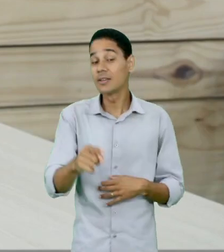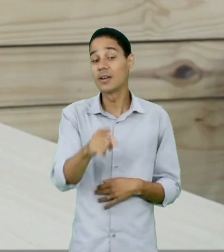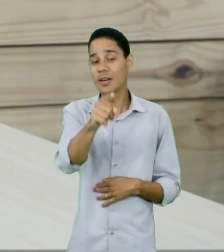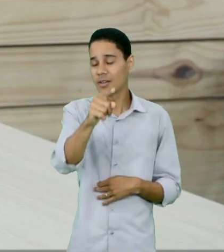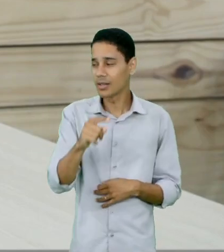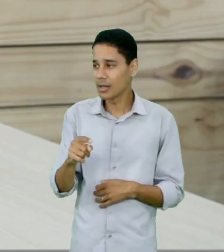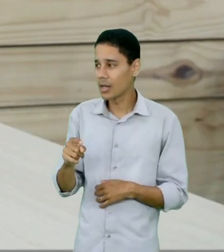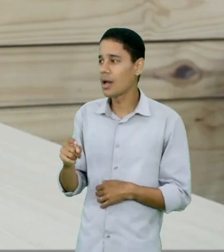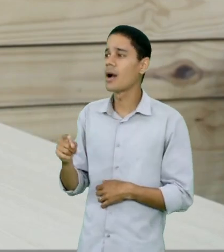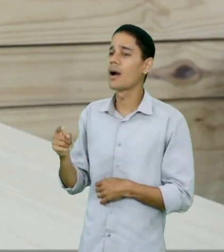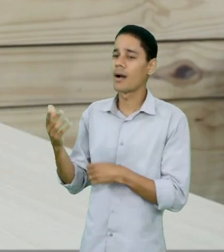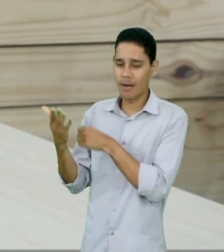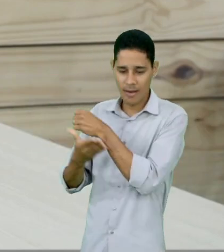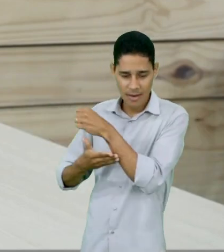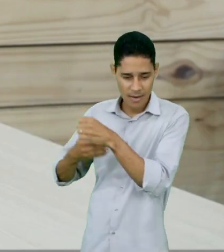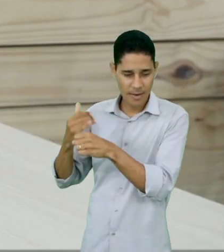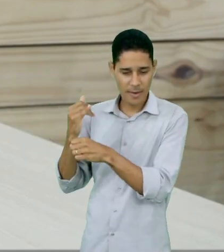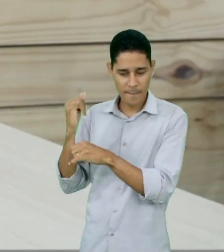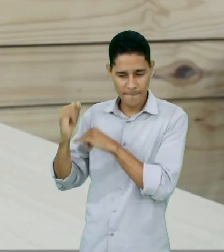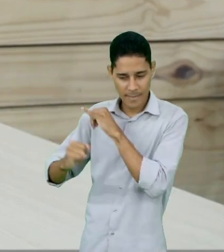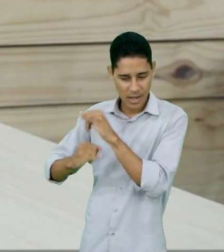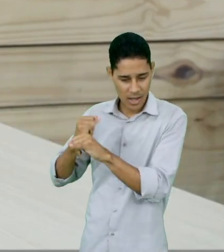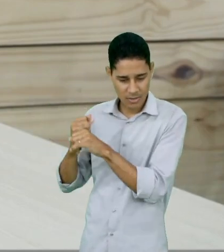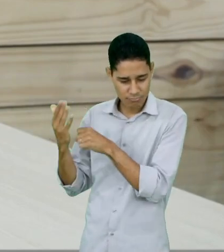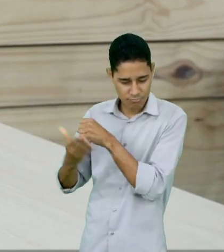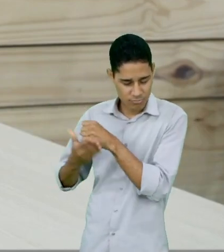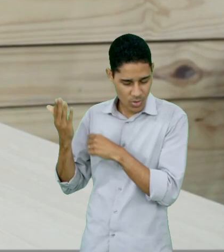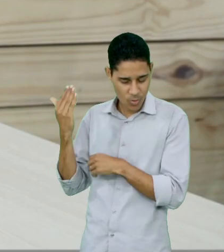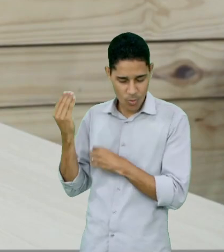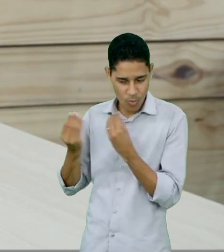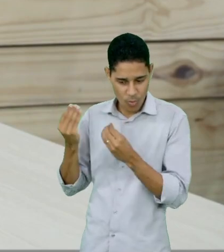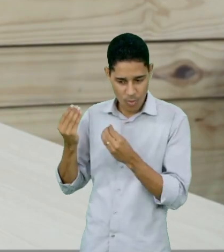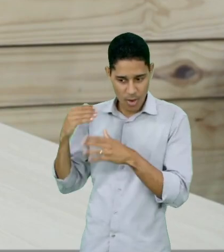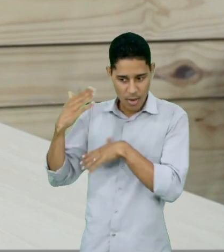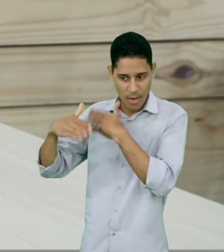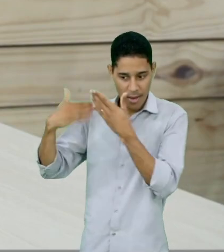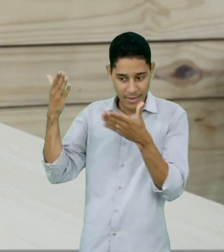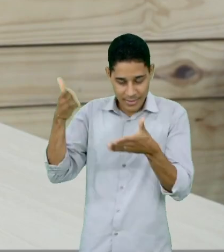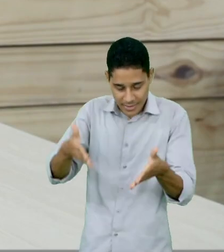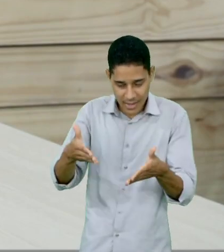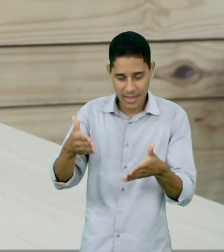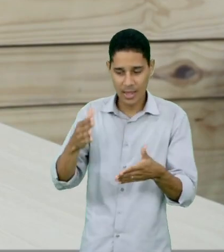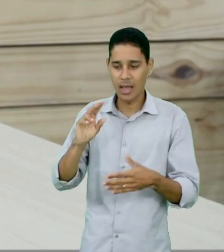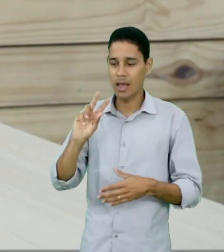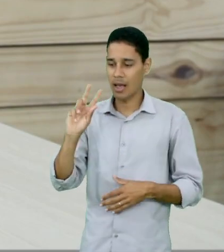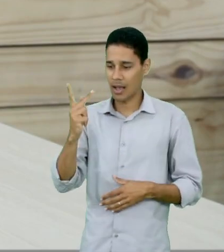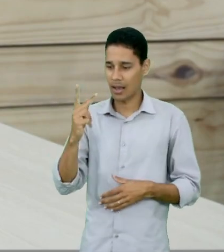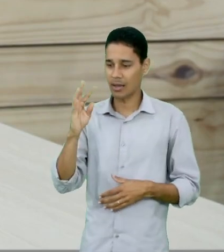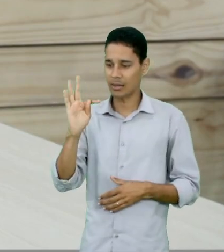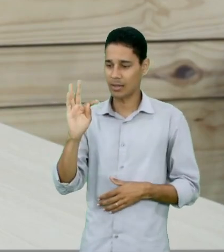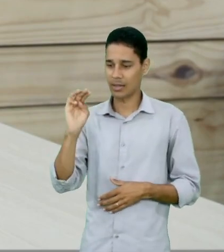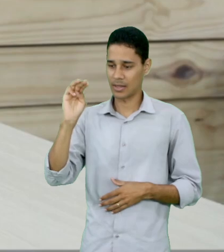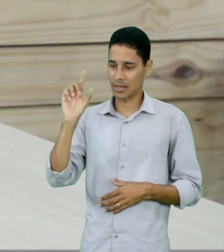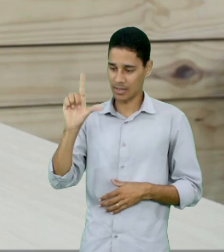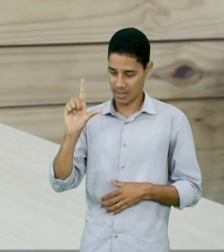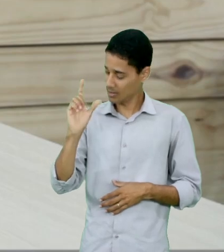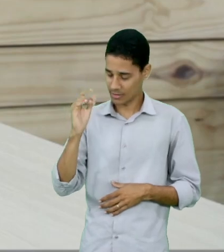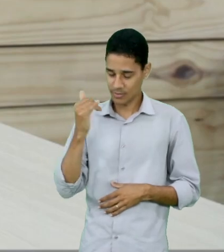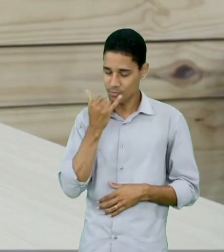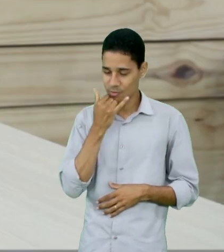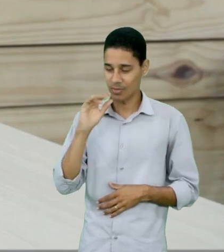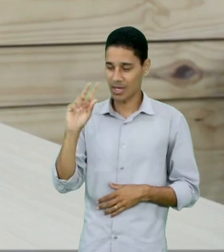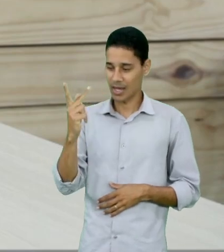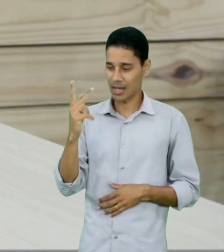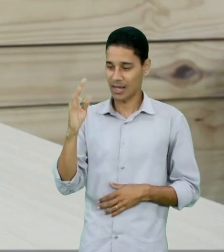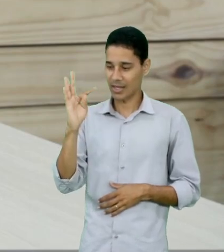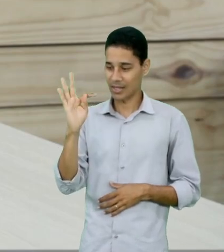a base do negócio, né? E como é que a gente chega lá no HTML, no CSS, por exemplo, que são as tecnologias que a gente